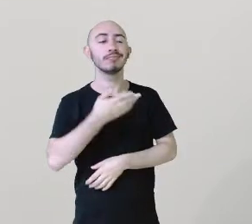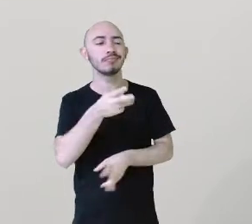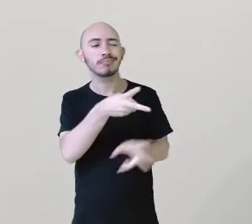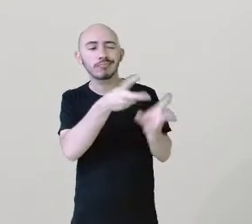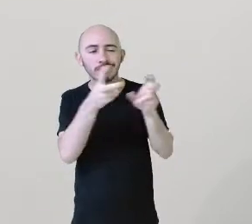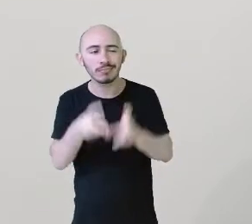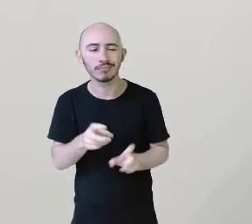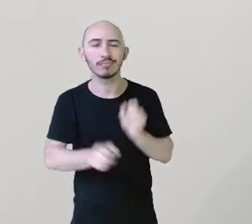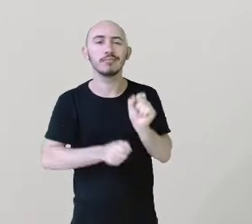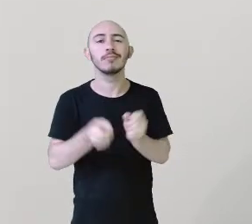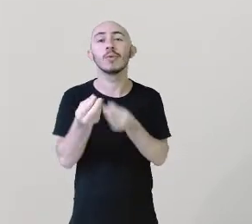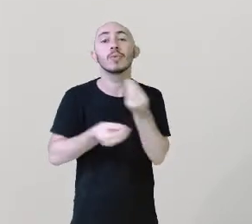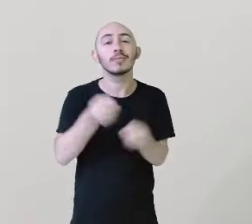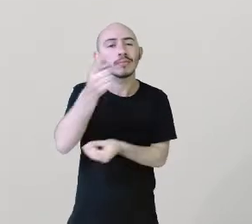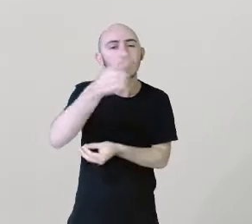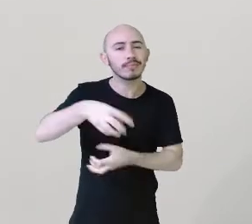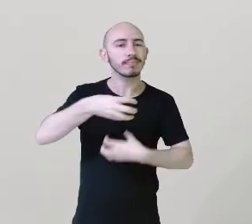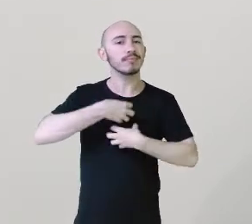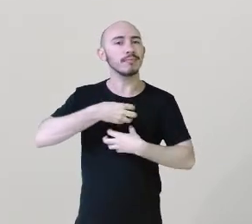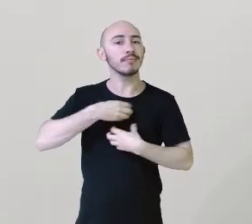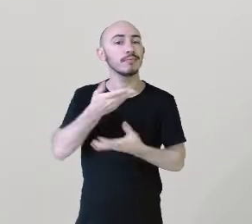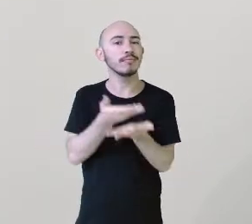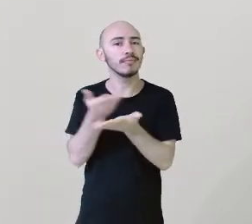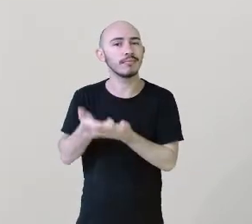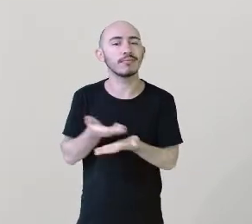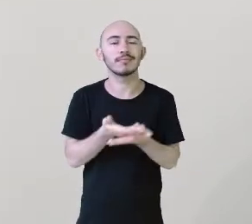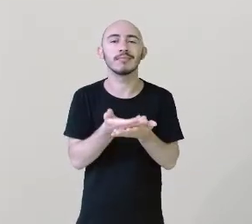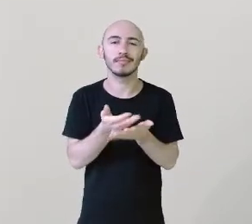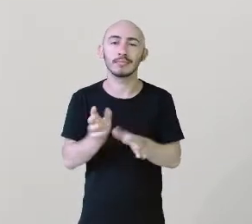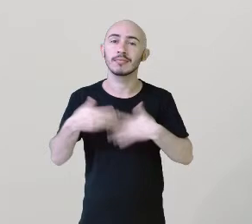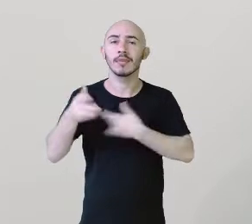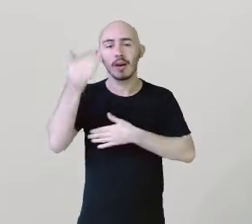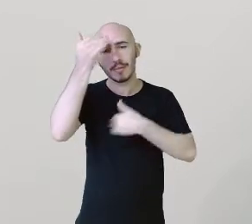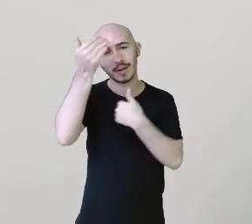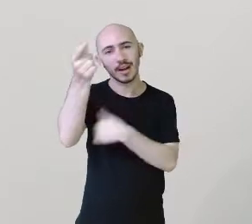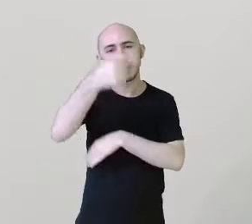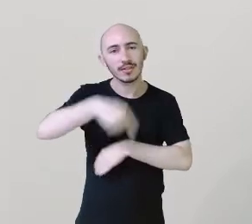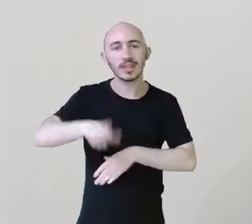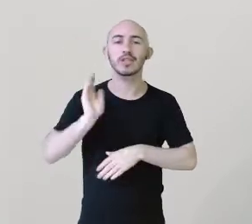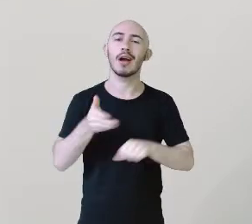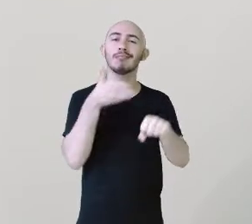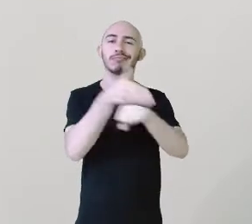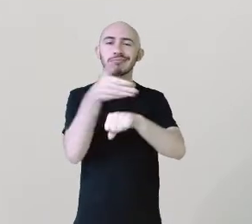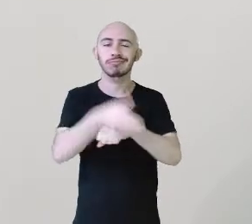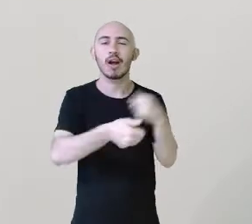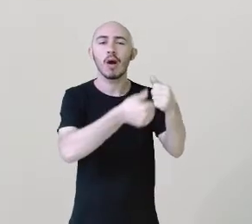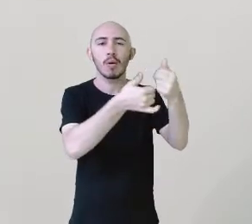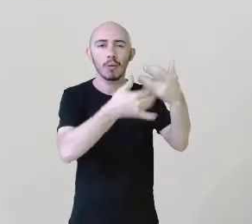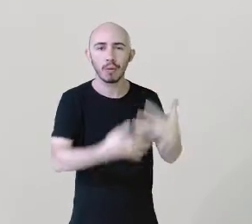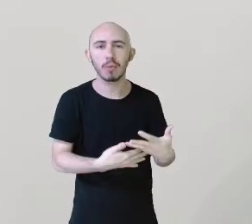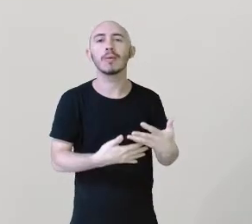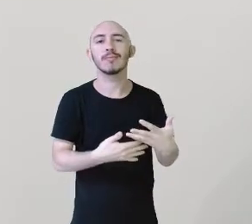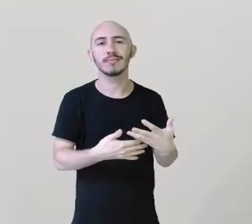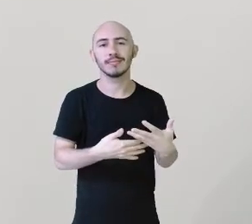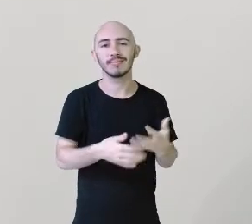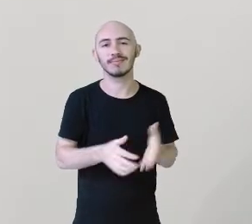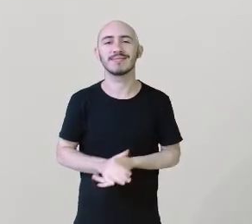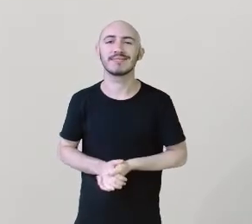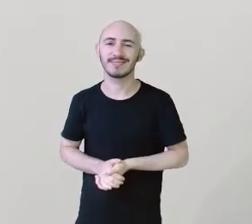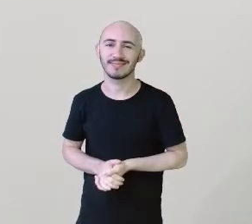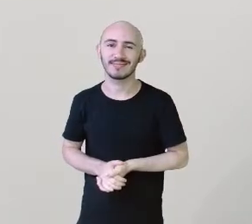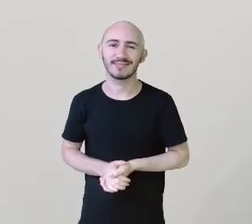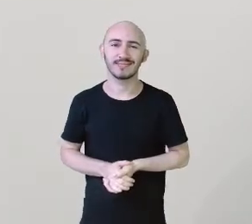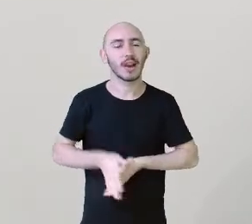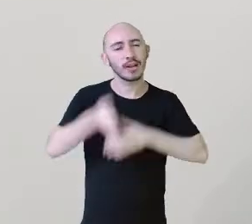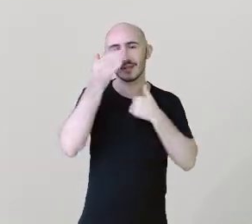estão recebendo essas nossas aulas. Então, eu agradeço aí quem já acessou e quem já colocou aí suas opiniões, tá